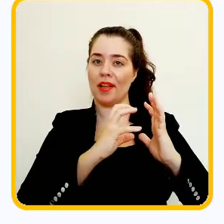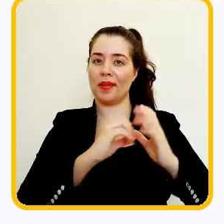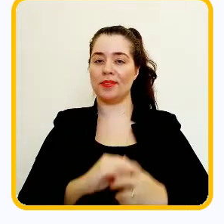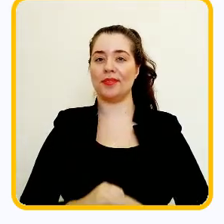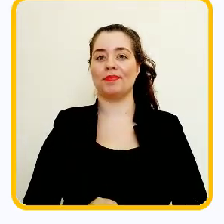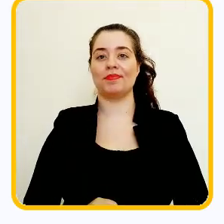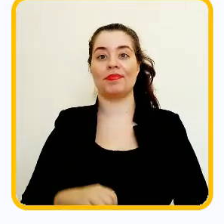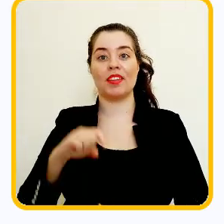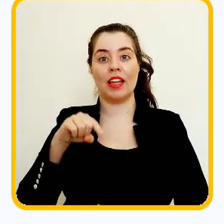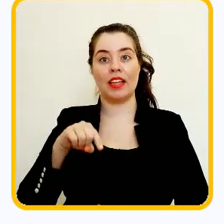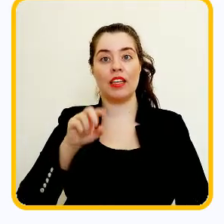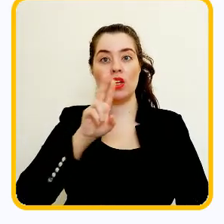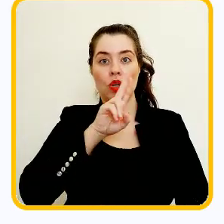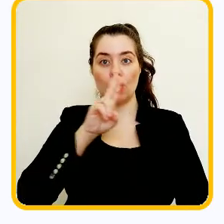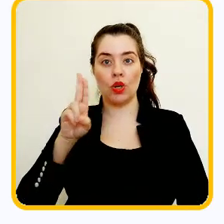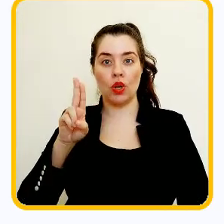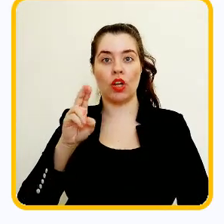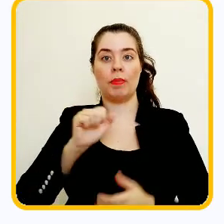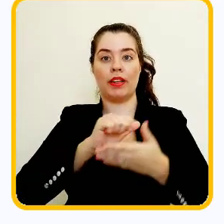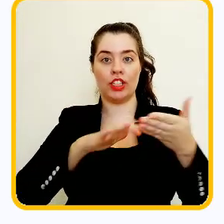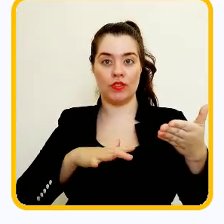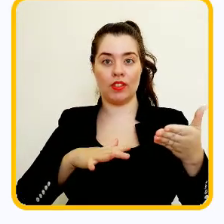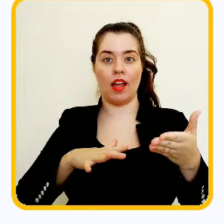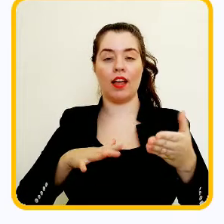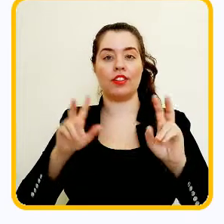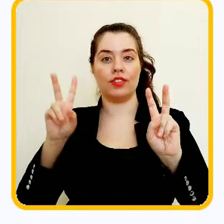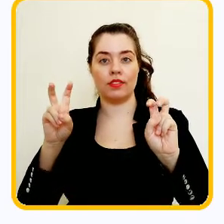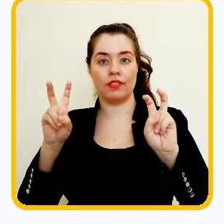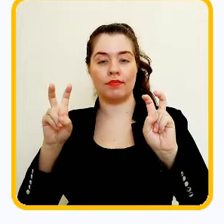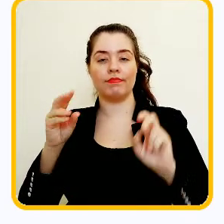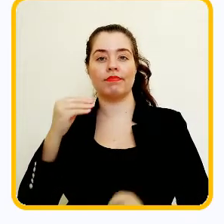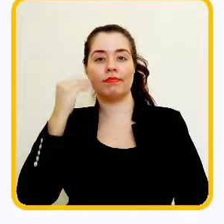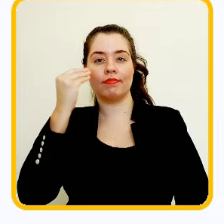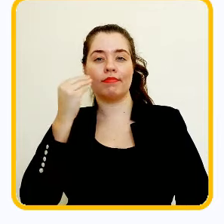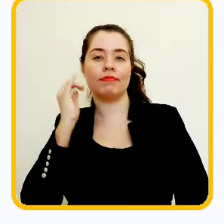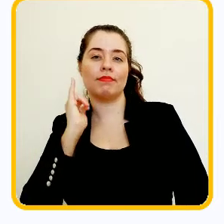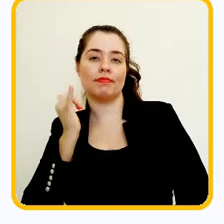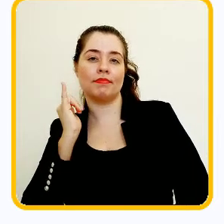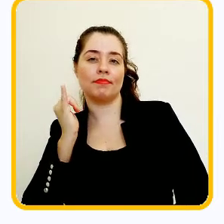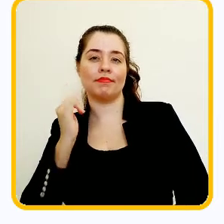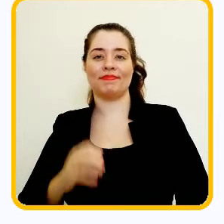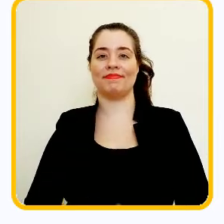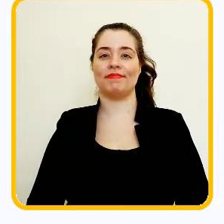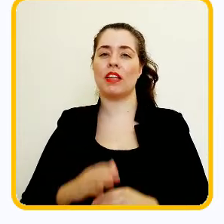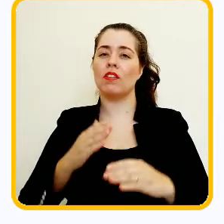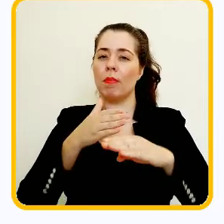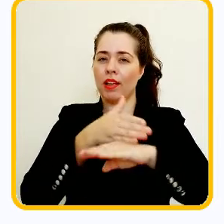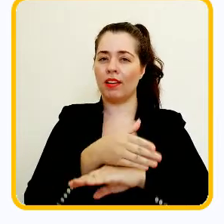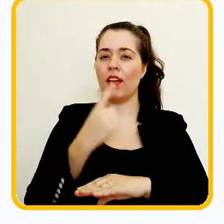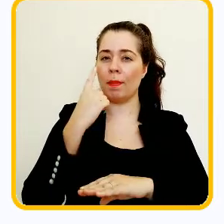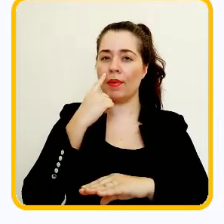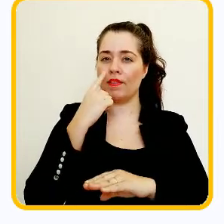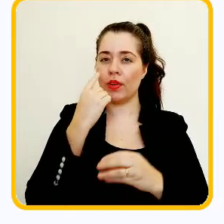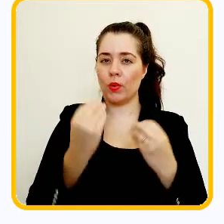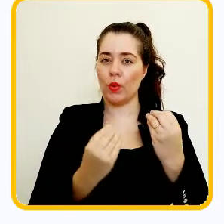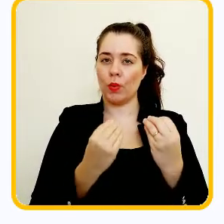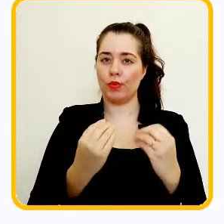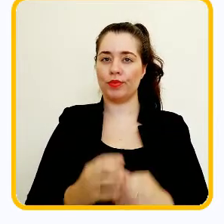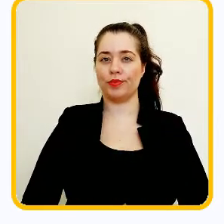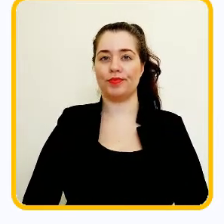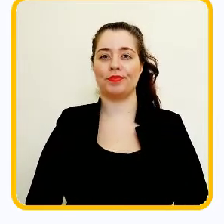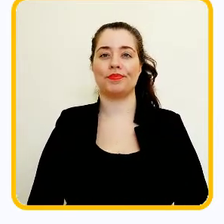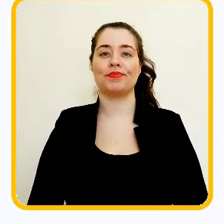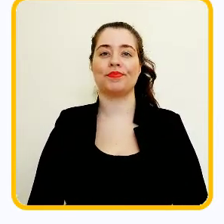você irá reconhecer banco de dados por este ícone. Neste caso, a atividade se chama Relato das Experiências. Vamos entrar